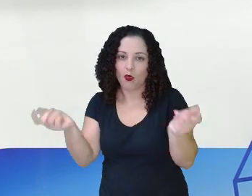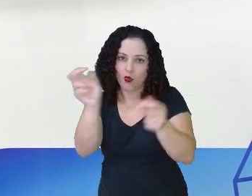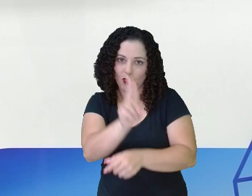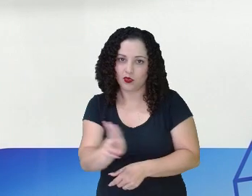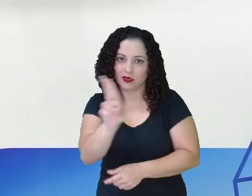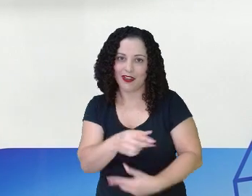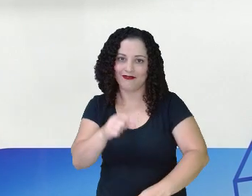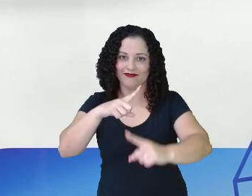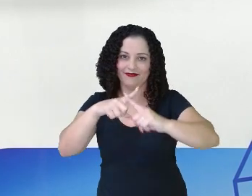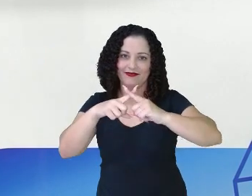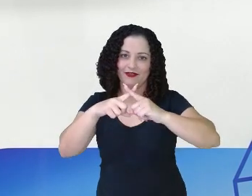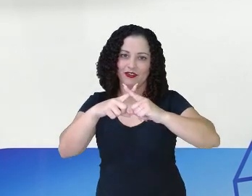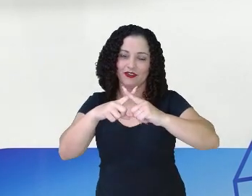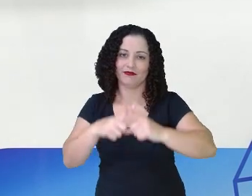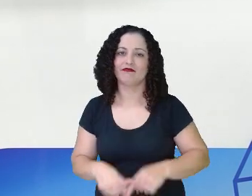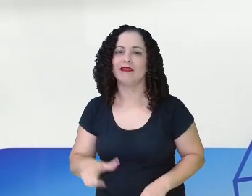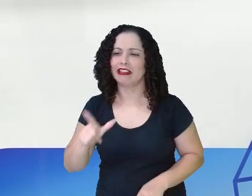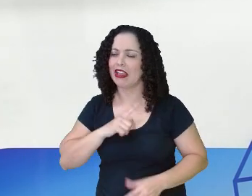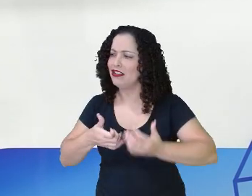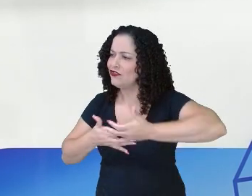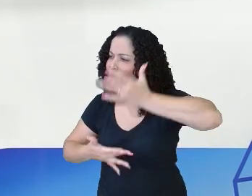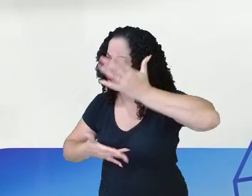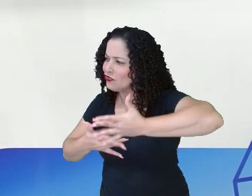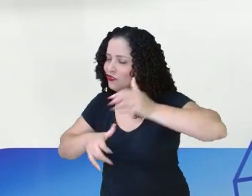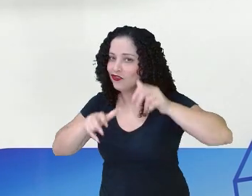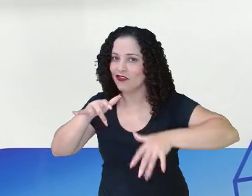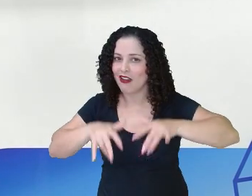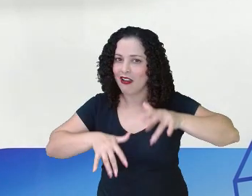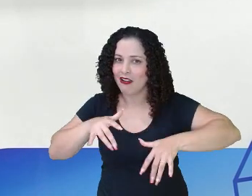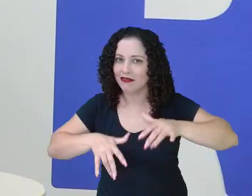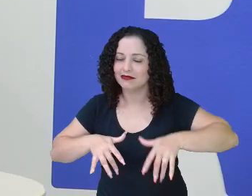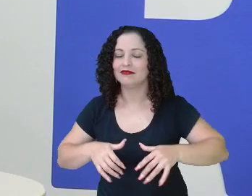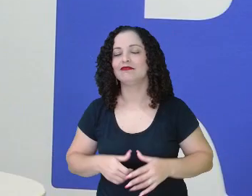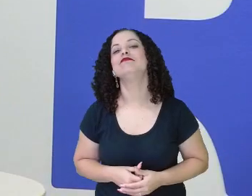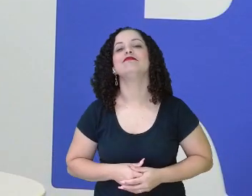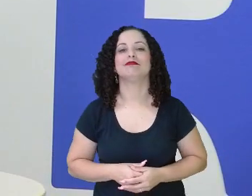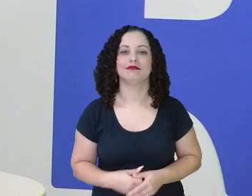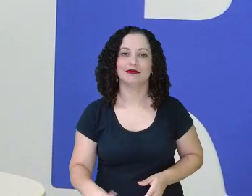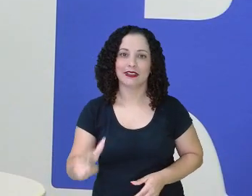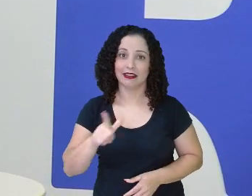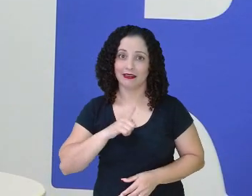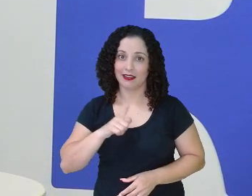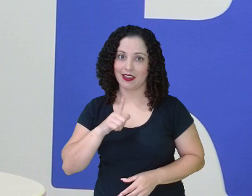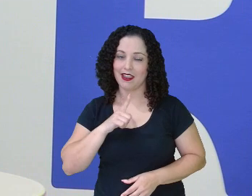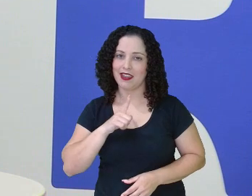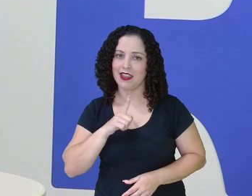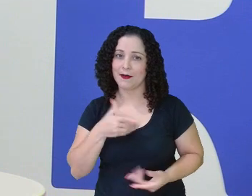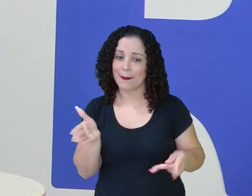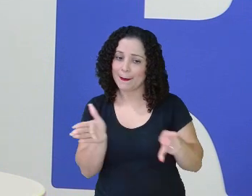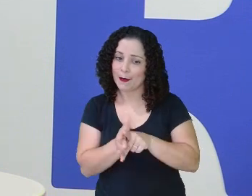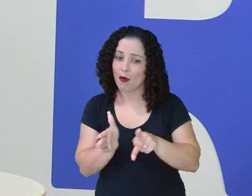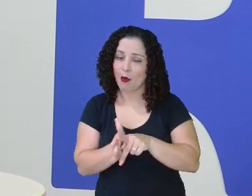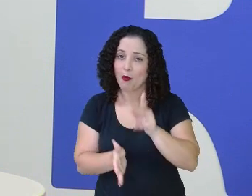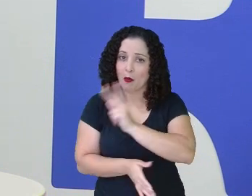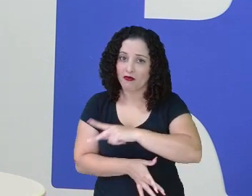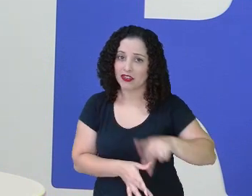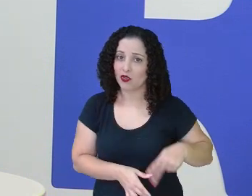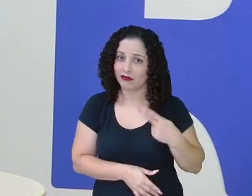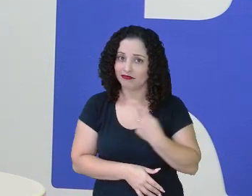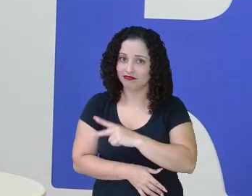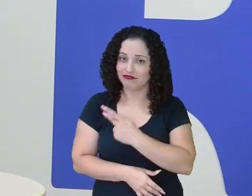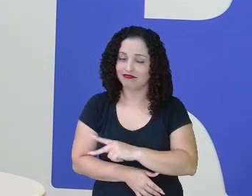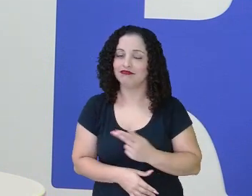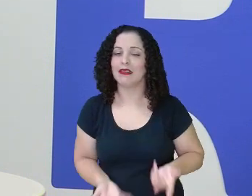multiplicação. Temos informação no chat, professora? Tem alguns recadinhos para as professoras dele. O João está dizendo que a